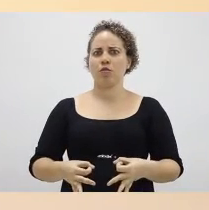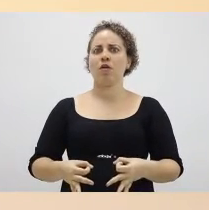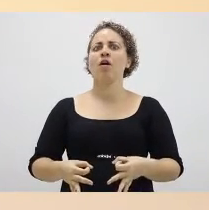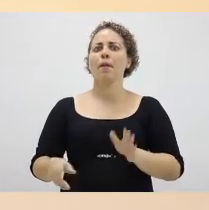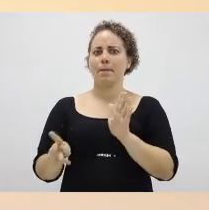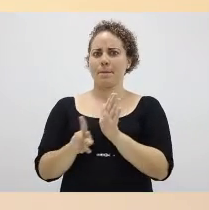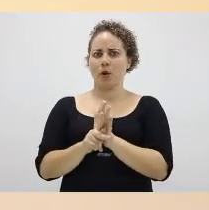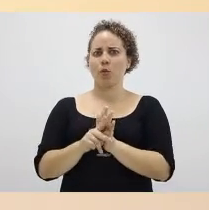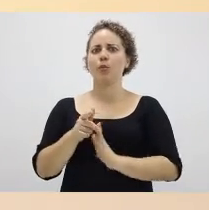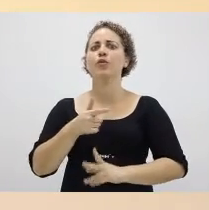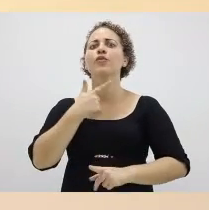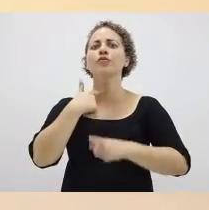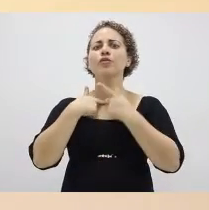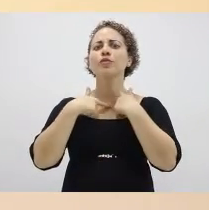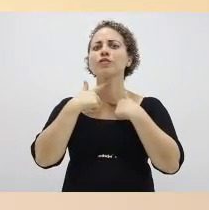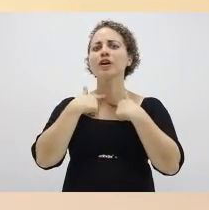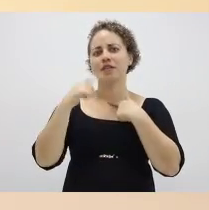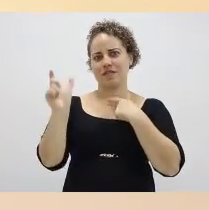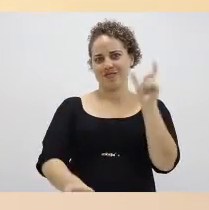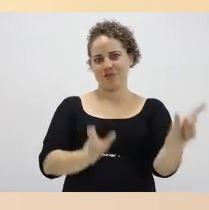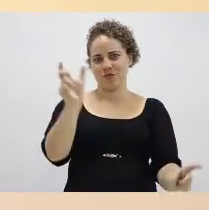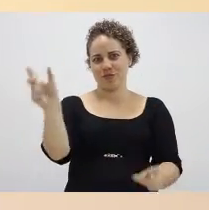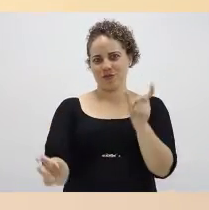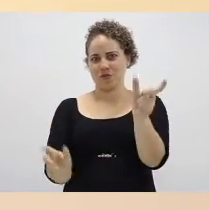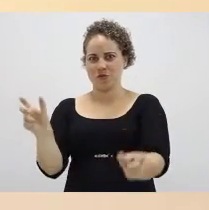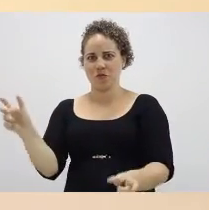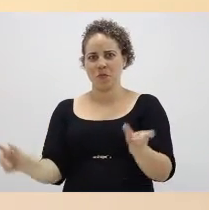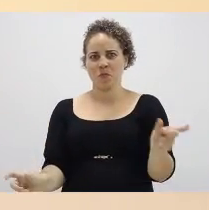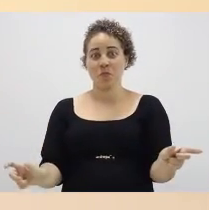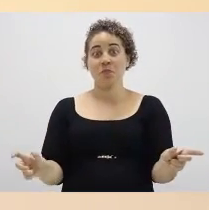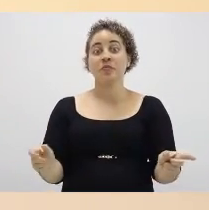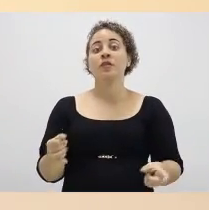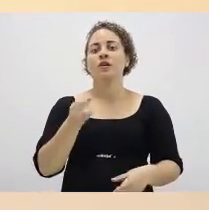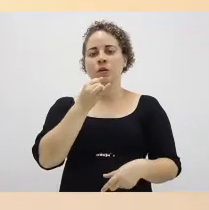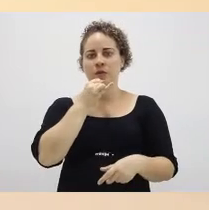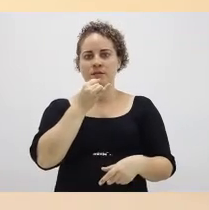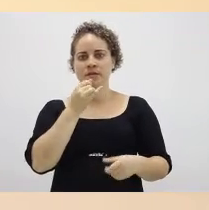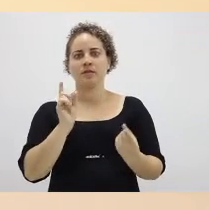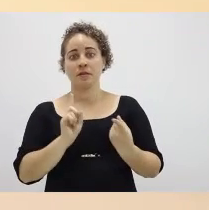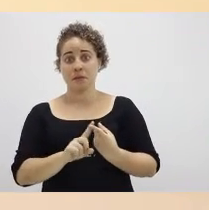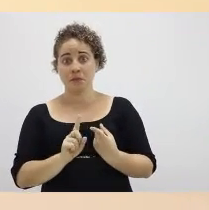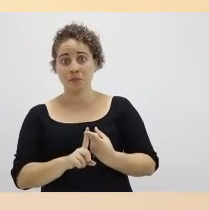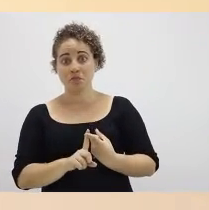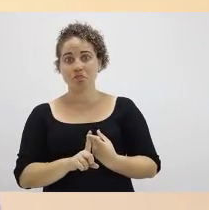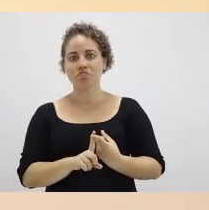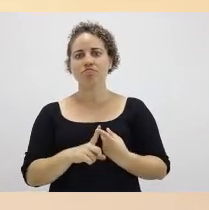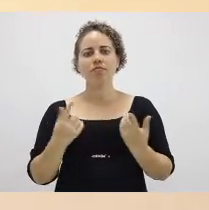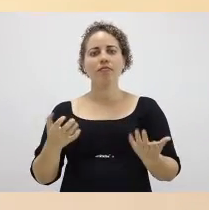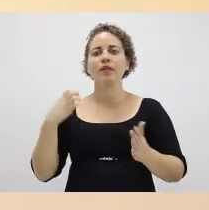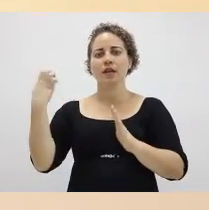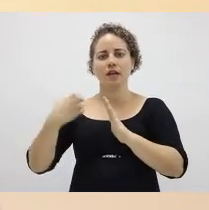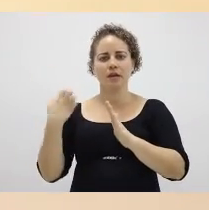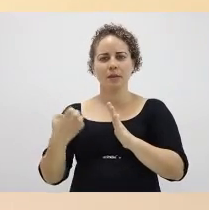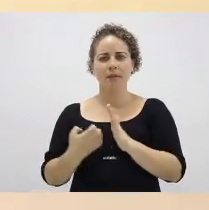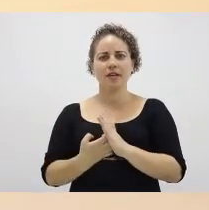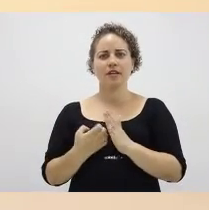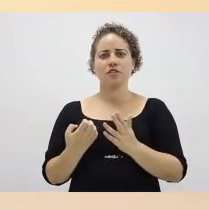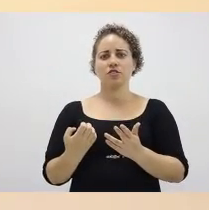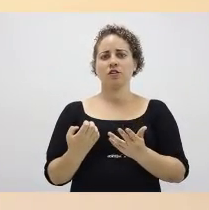personalizada às necessidades do cliente. Você quer ver outro exemplo? É muito comum as empresas, os cursos de